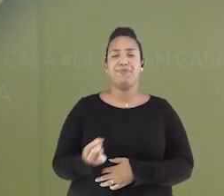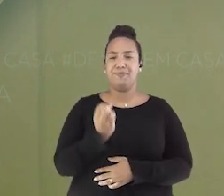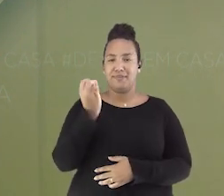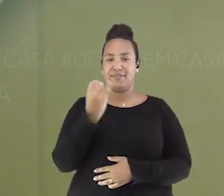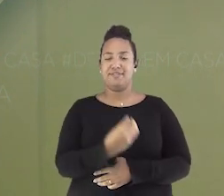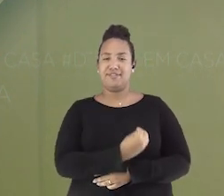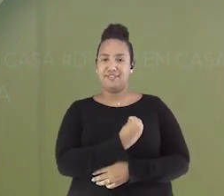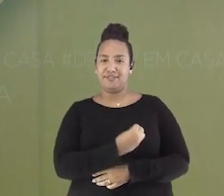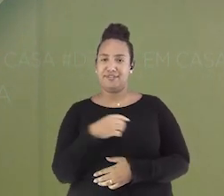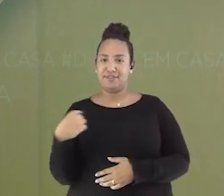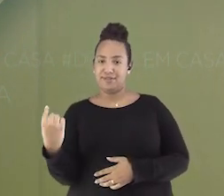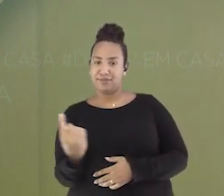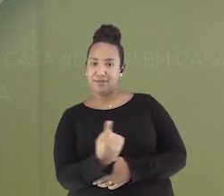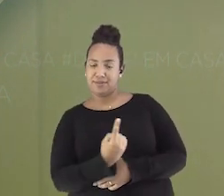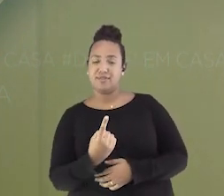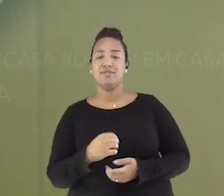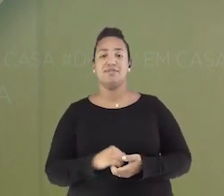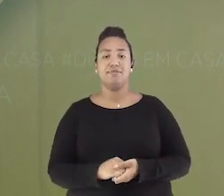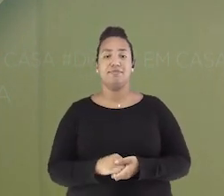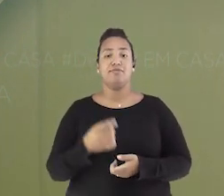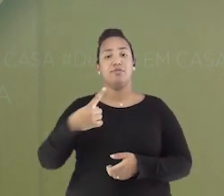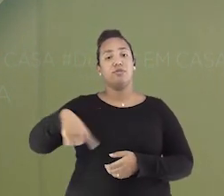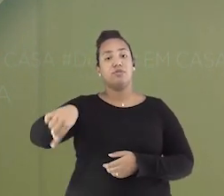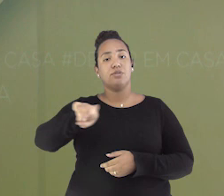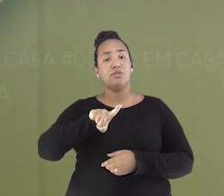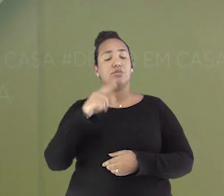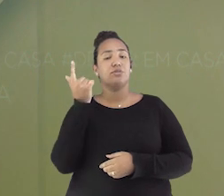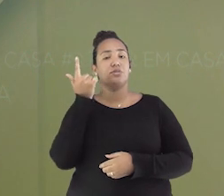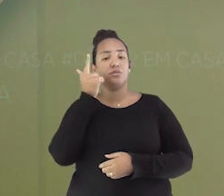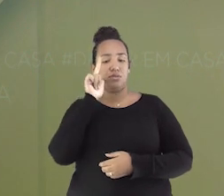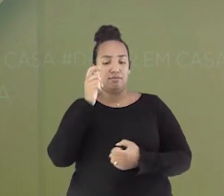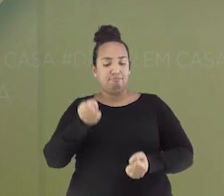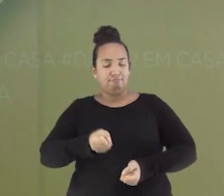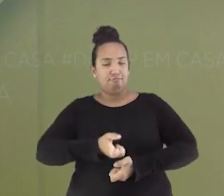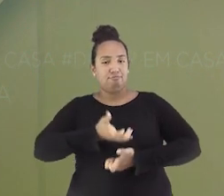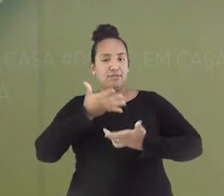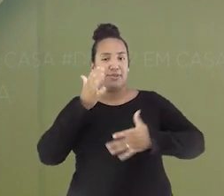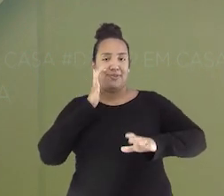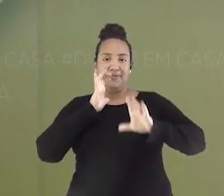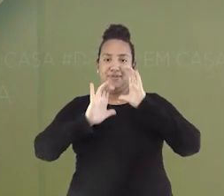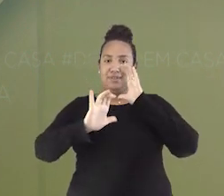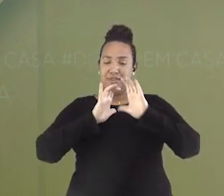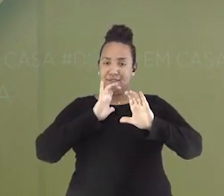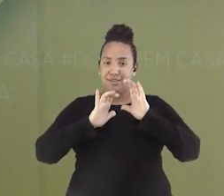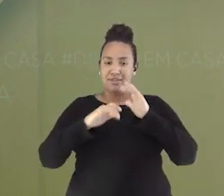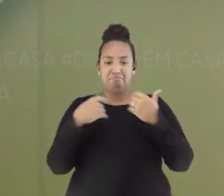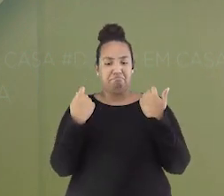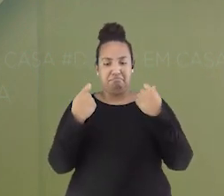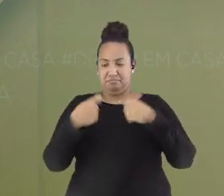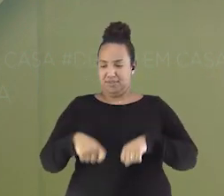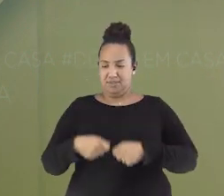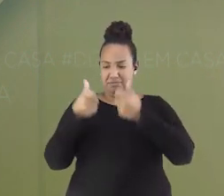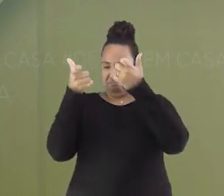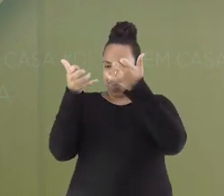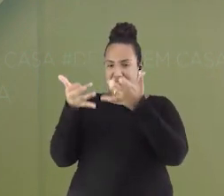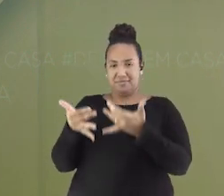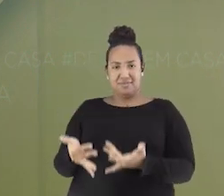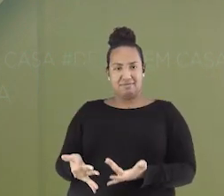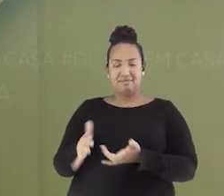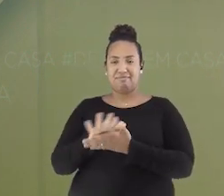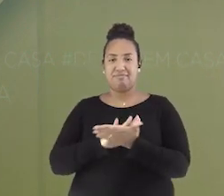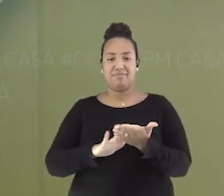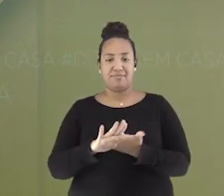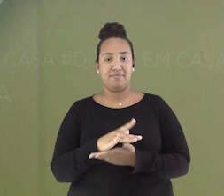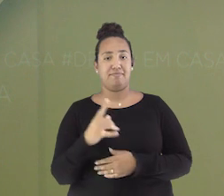na nossa vida. Por meio dela, nós conseguimos nos expressar, nos comunicar, dizer sem precisar falar. Existe uma